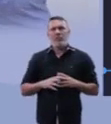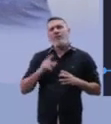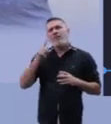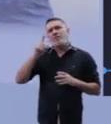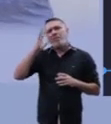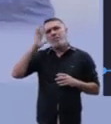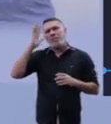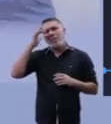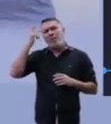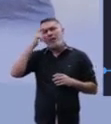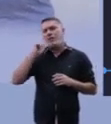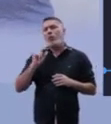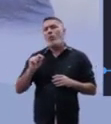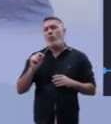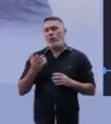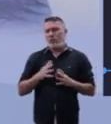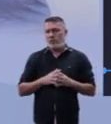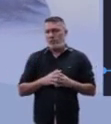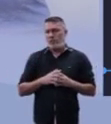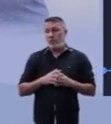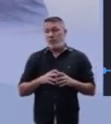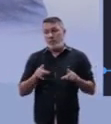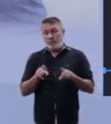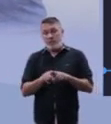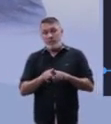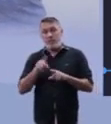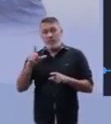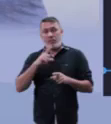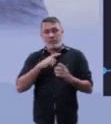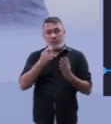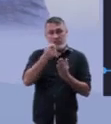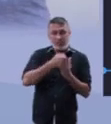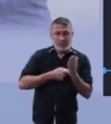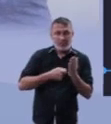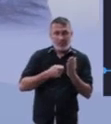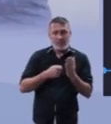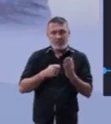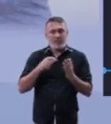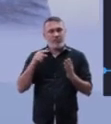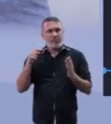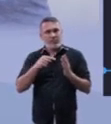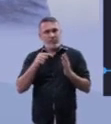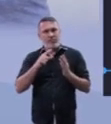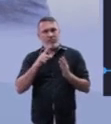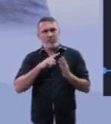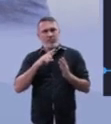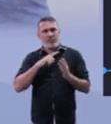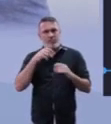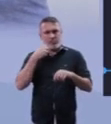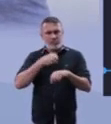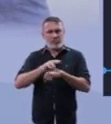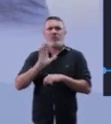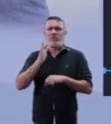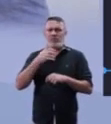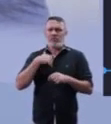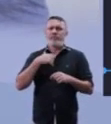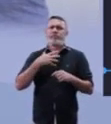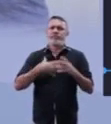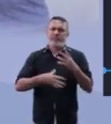nessa aula. O que você pensaria sobre essa redação? Inclusive, essa redação, nós temos